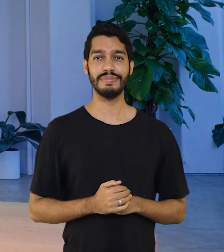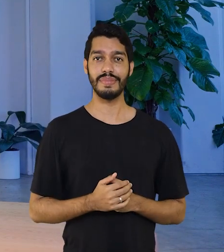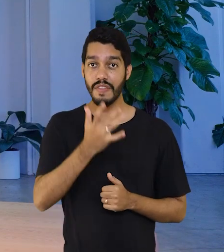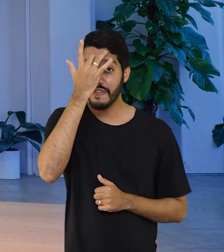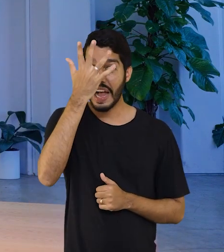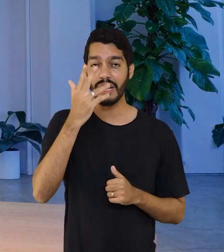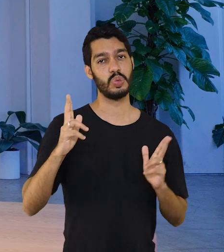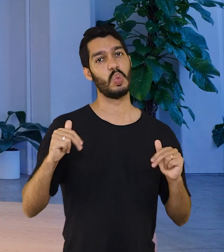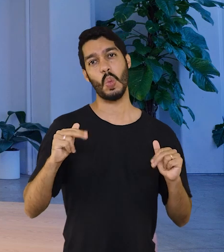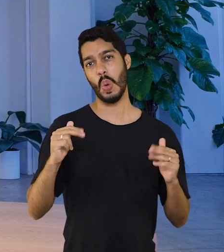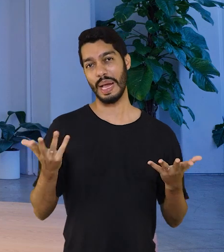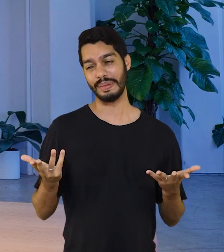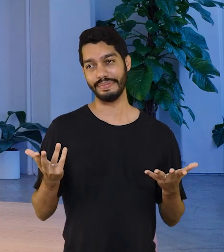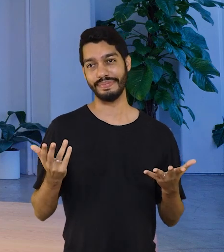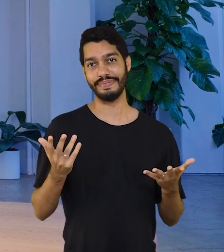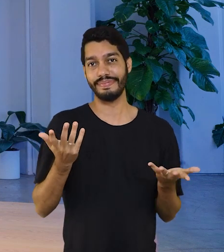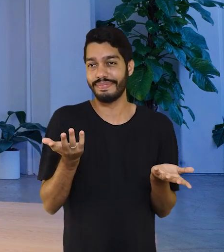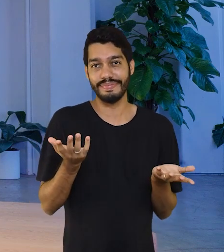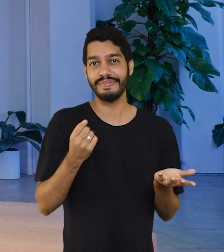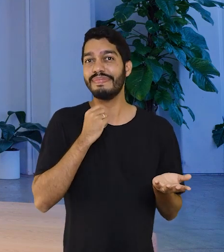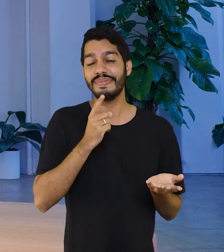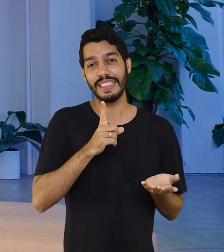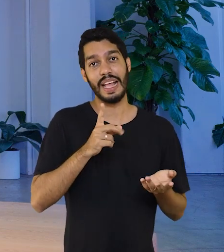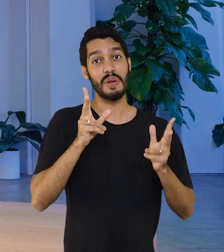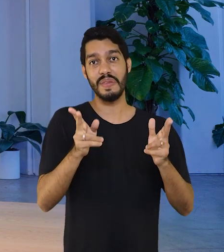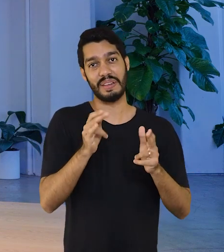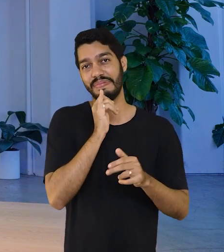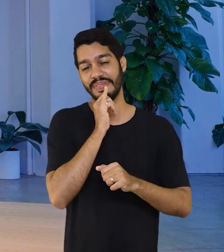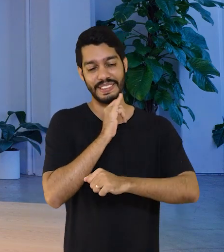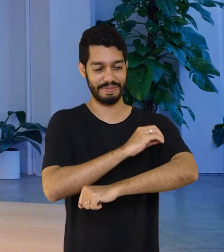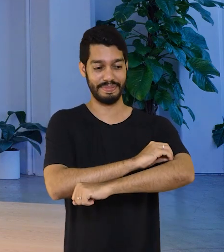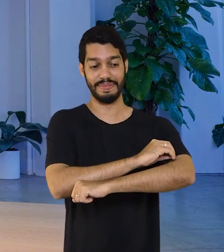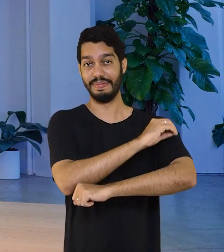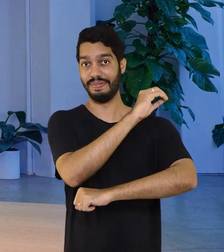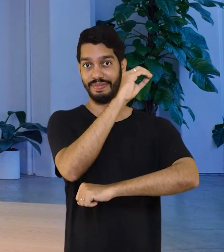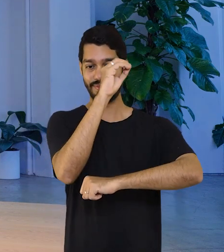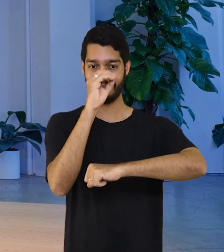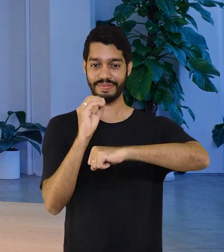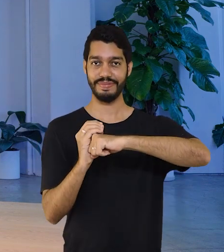E nunca foi fácil e nunca será fácil, né? Porque pensa que no final do dia,